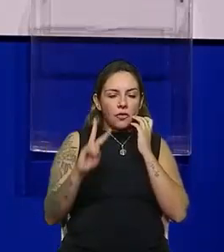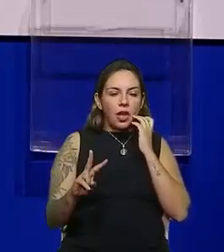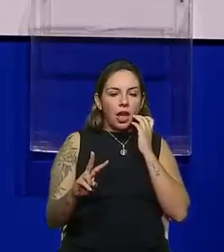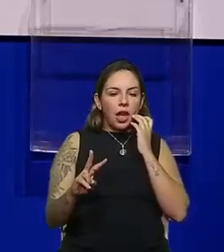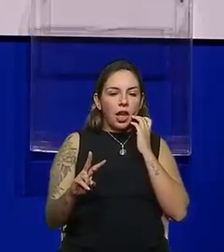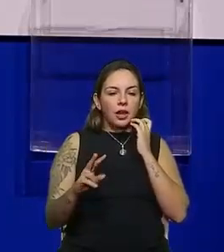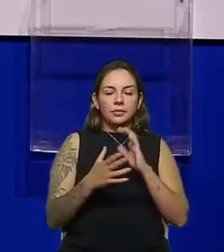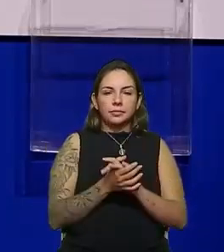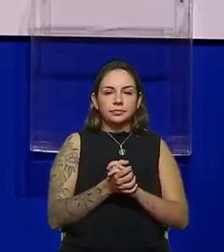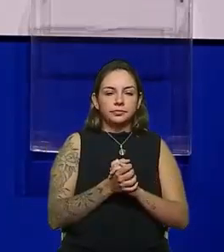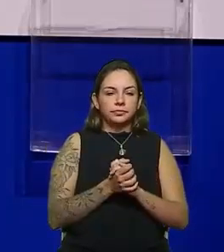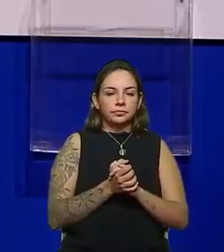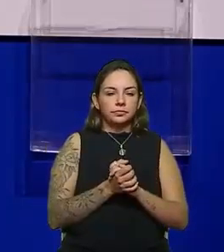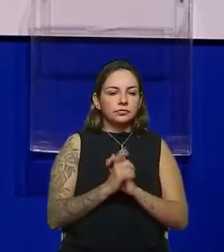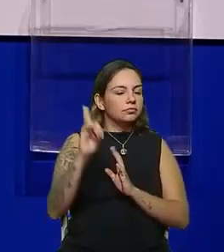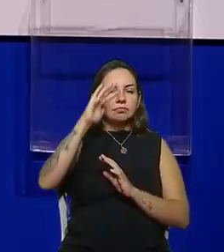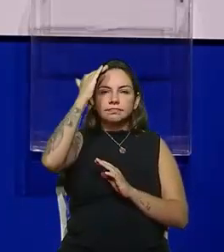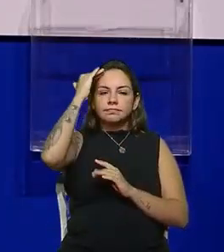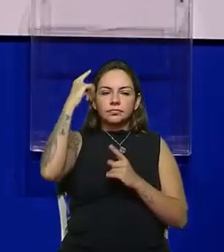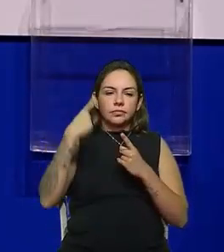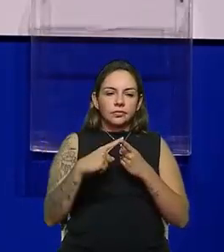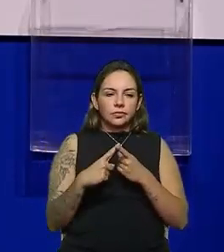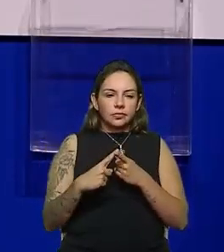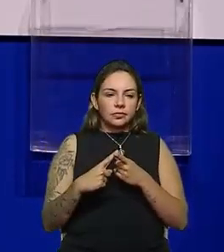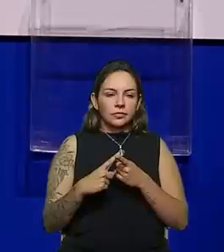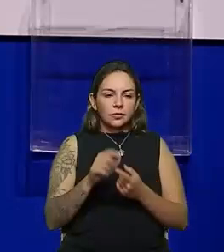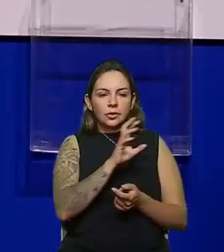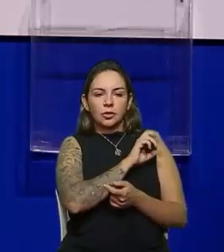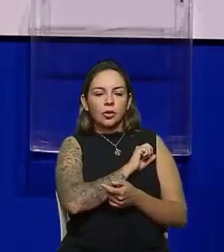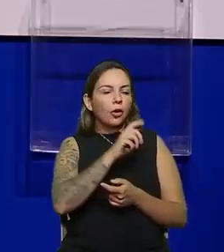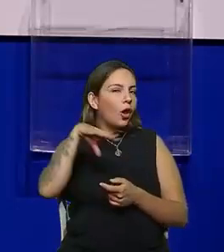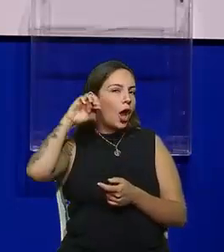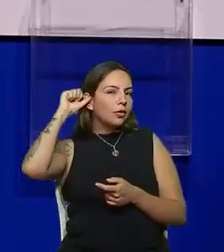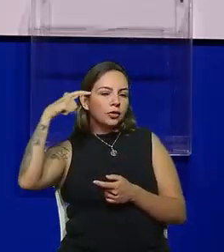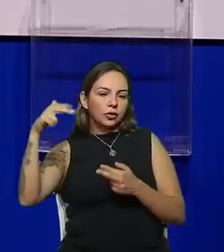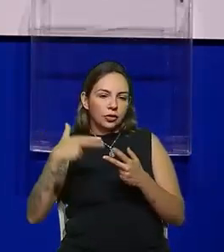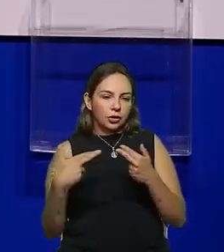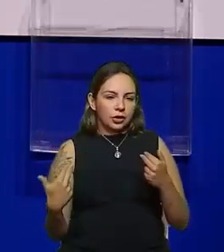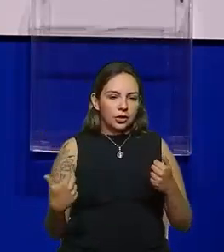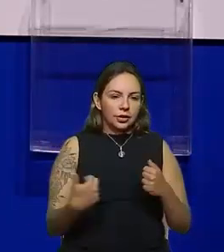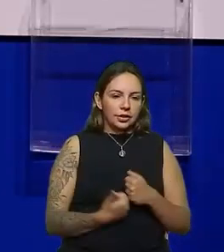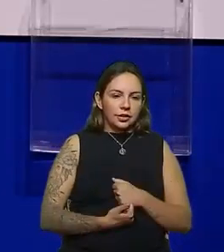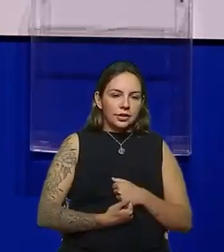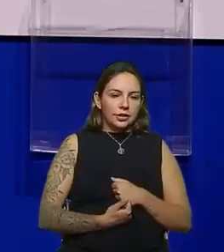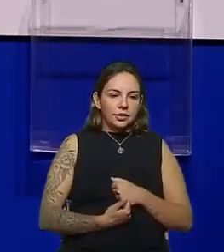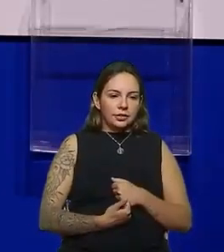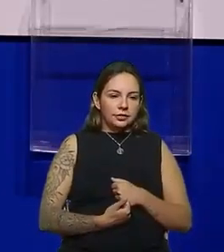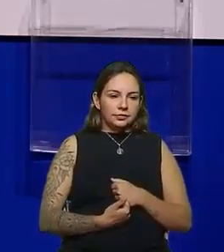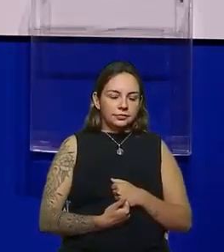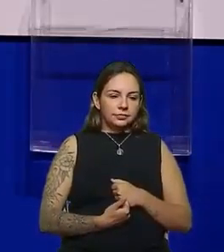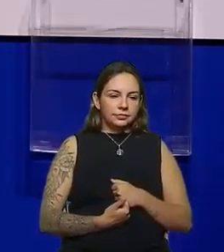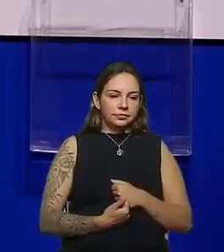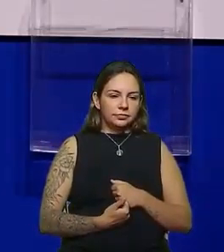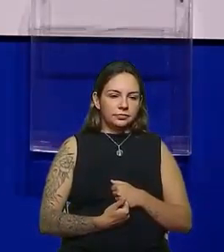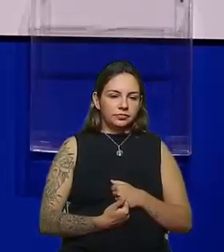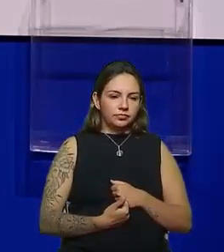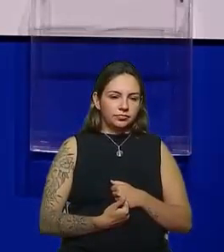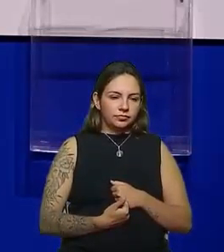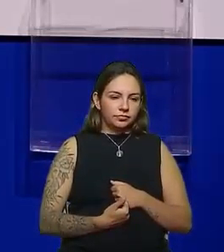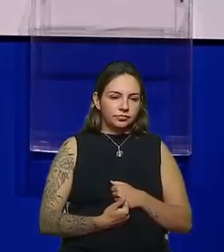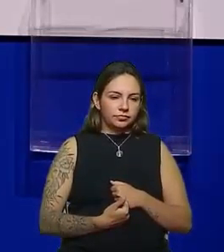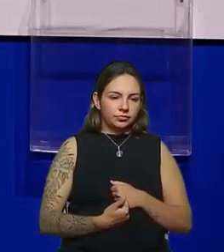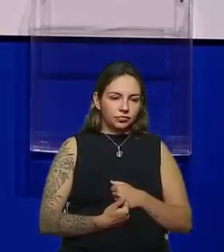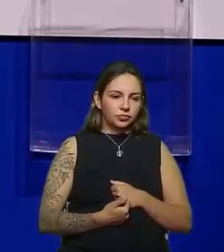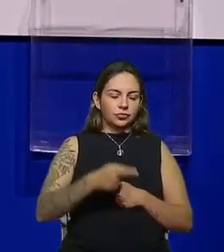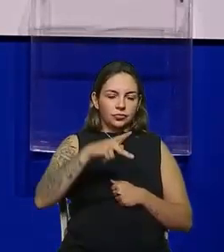em casa, né? E todo mundo não entendia, porque é que todo mundo gostava de ouvir outras coisas, e eu com aquele disco tocando, com